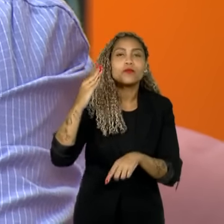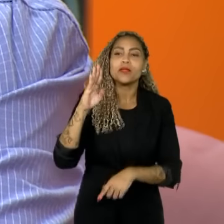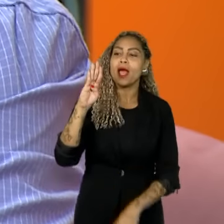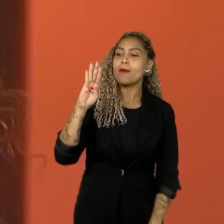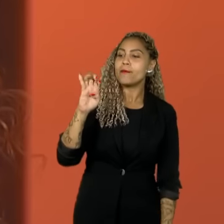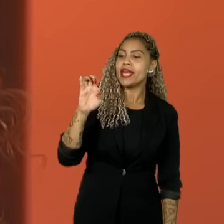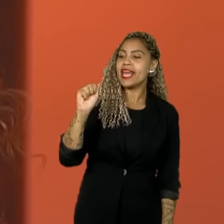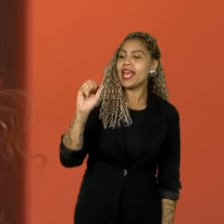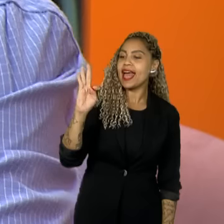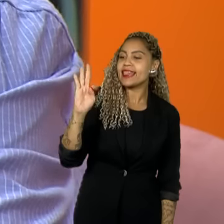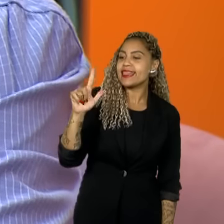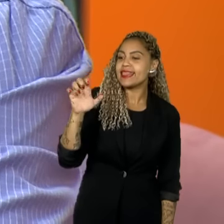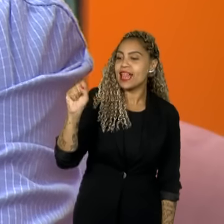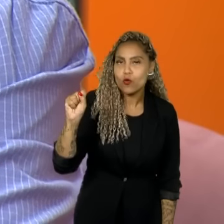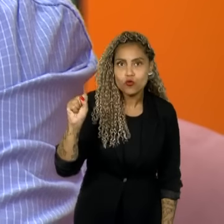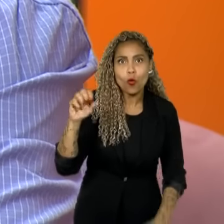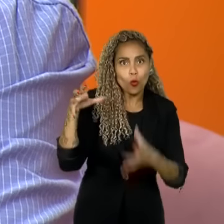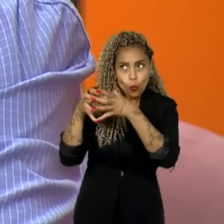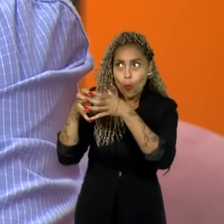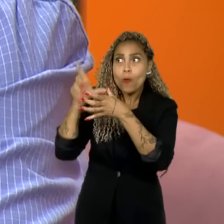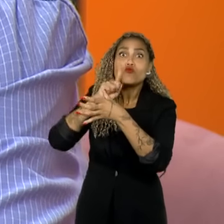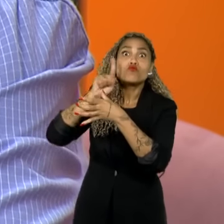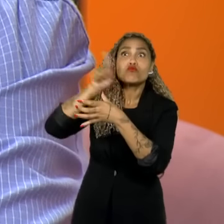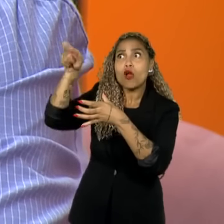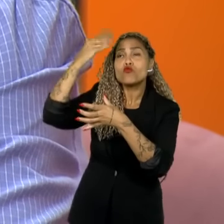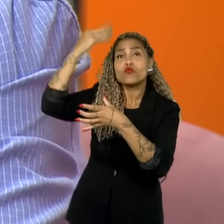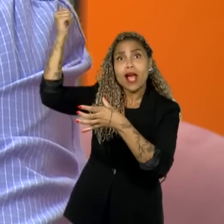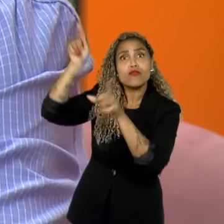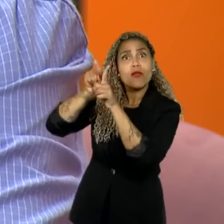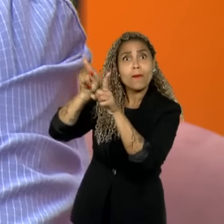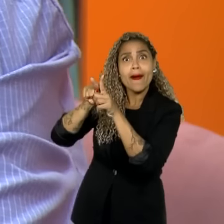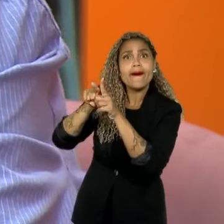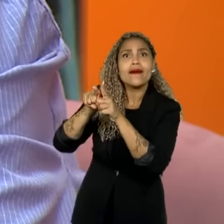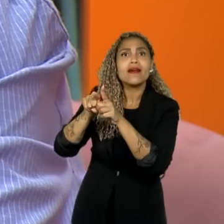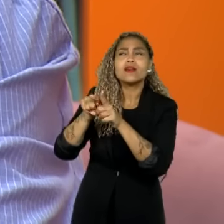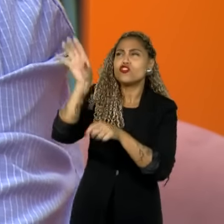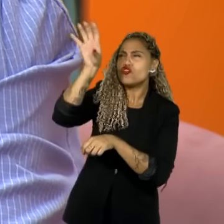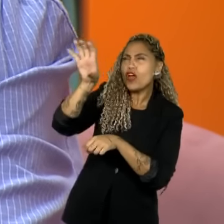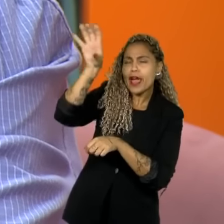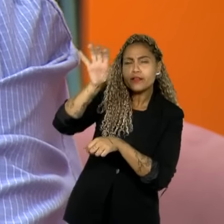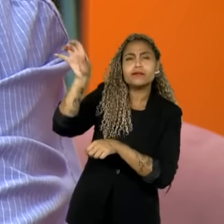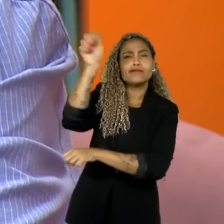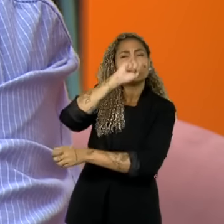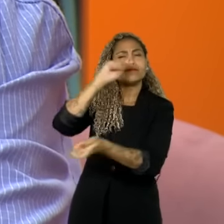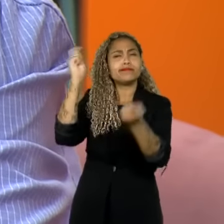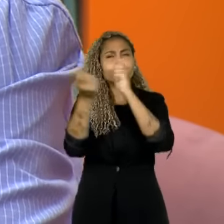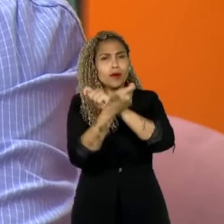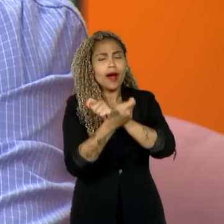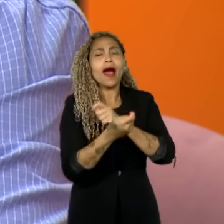Com Michel e Yesterday. Aí me colocaram o problema na mesa, eu falei,